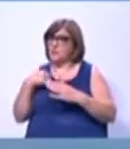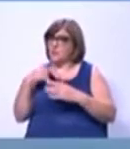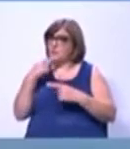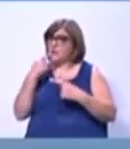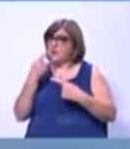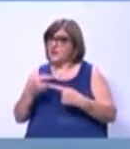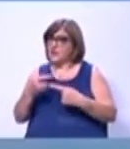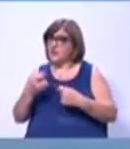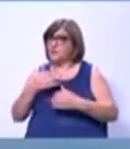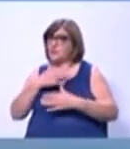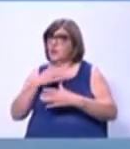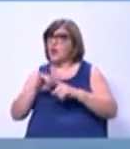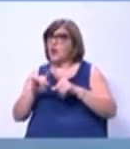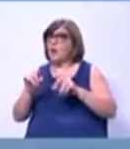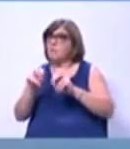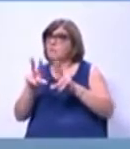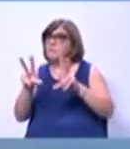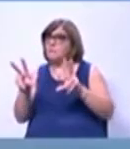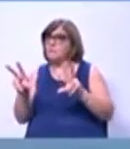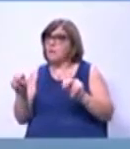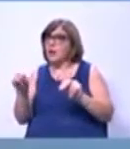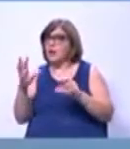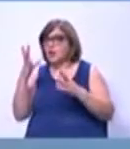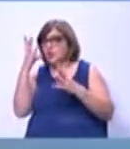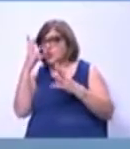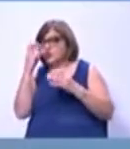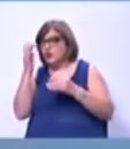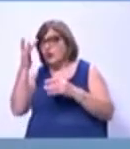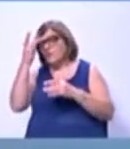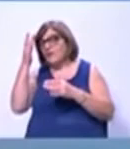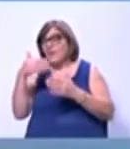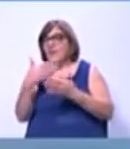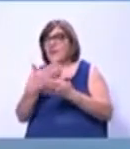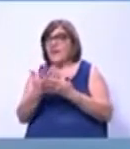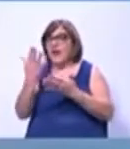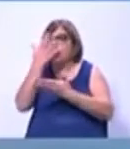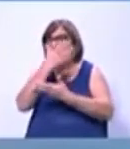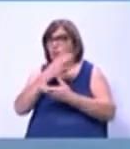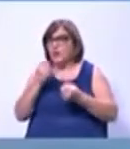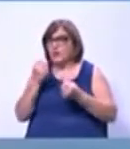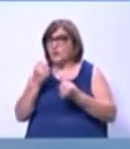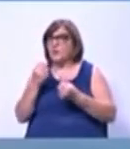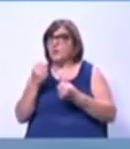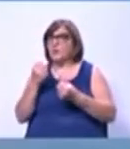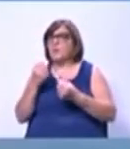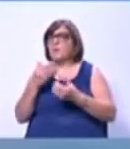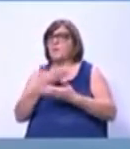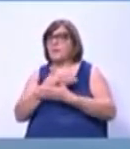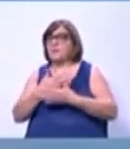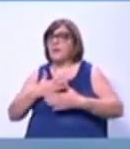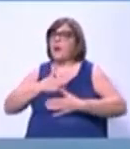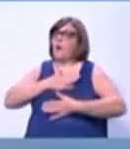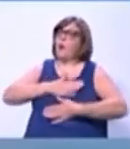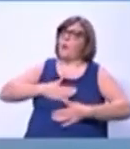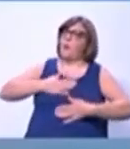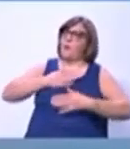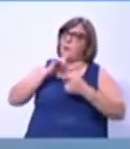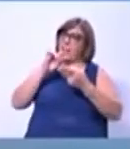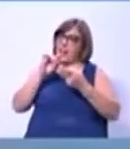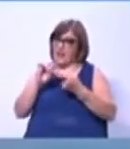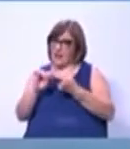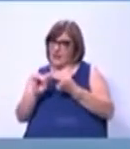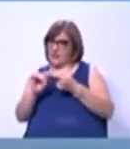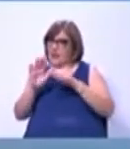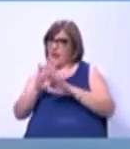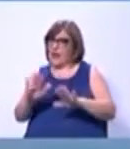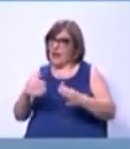respeito à higiene do sono, sim, que vão facilitar as noites do bebê. A banhoca, o banhinho, o acalmar, ou